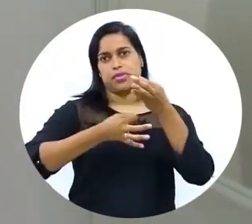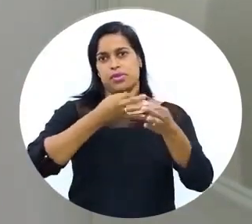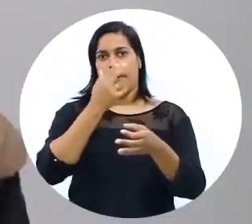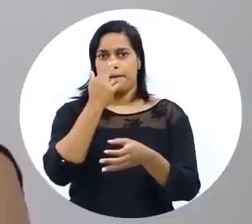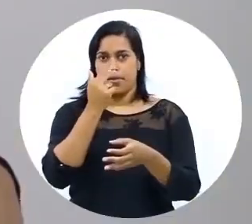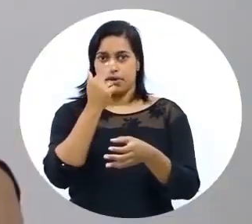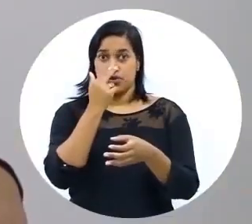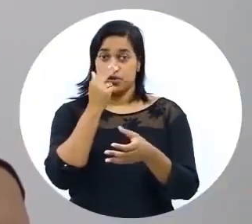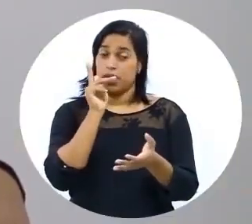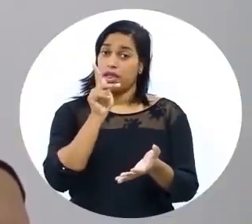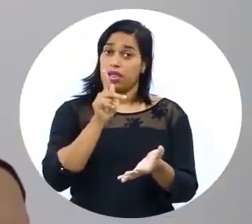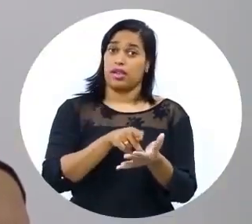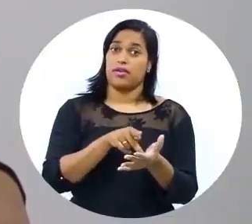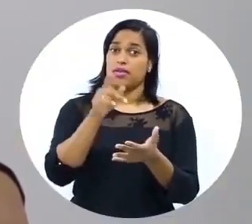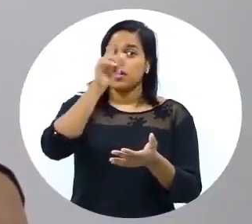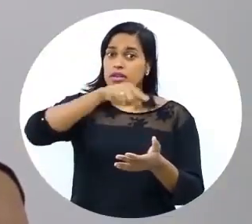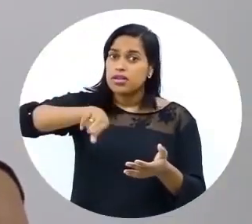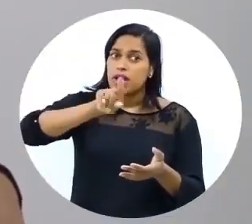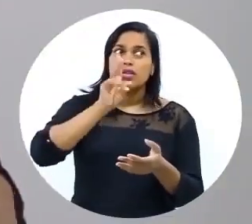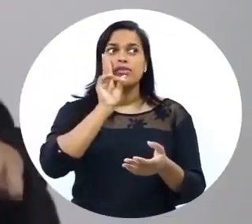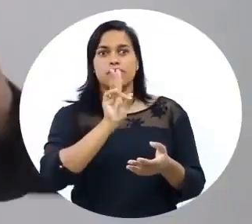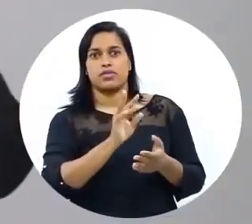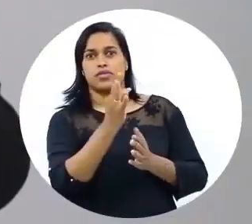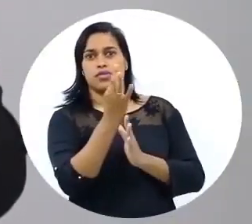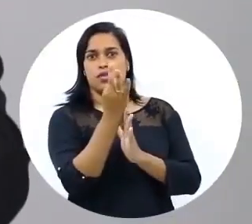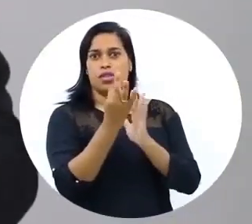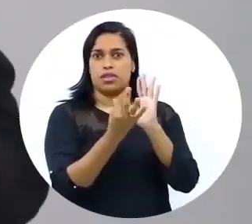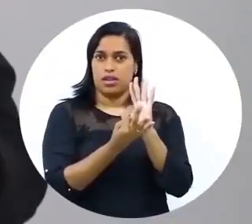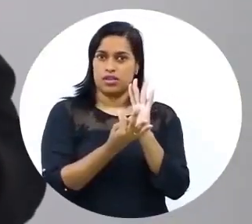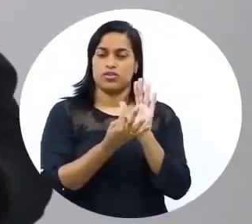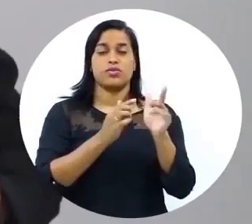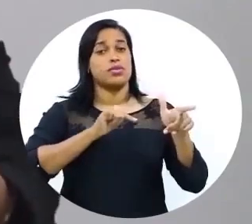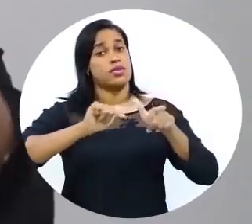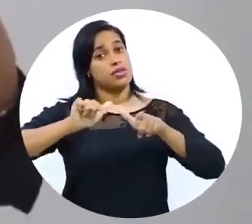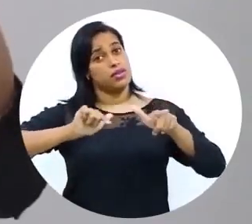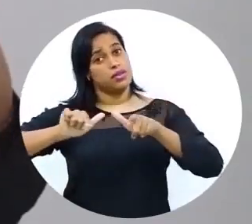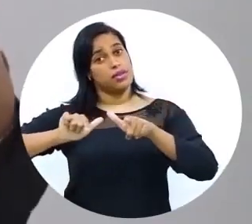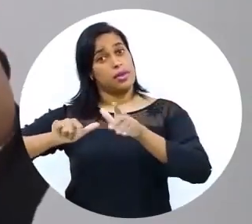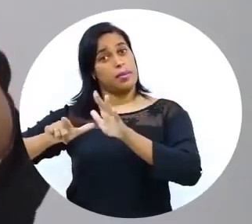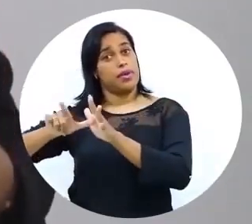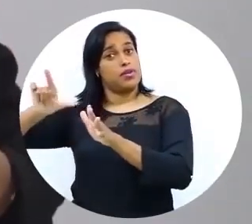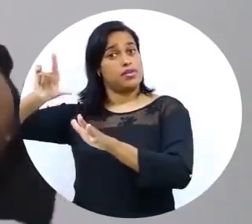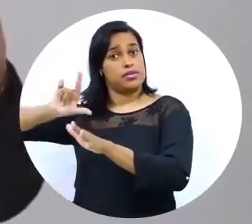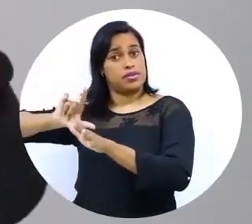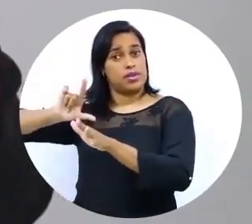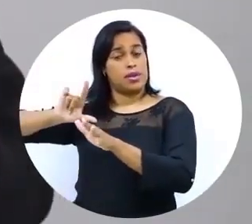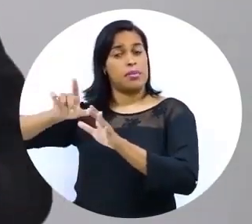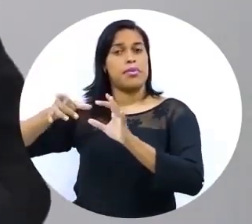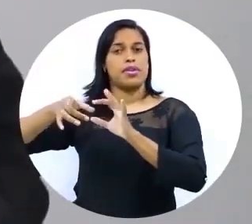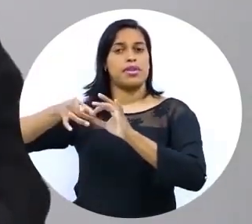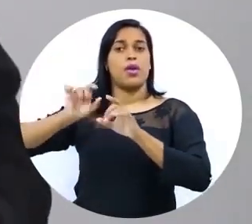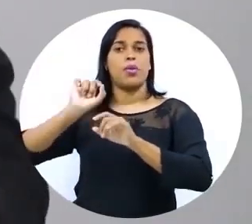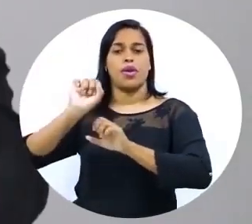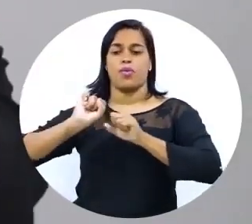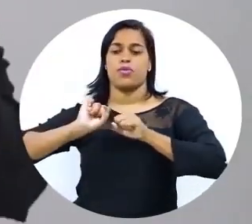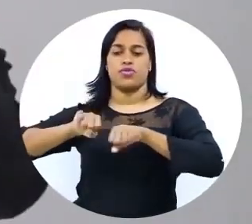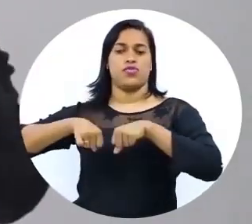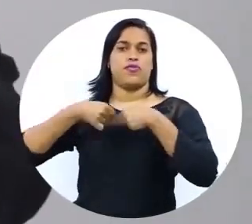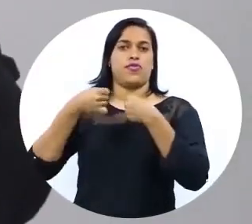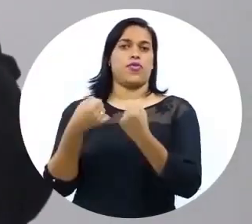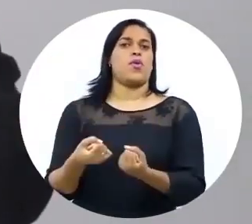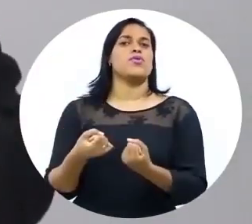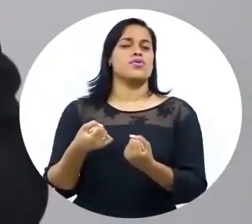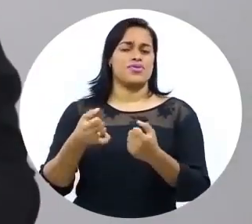Na verdade, vocês viram no texto que o trabalho antigamente estava ligado a um esforço, a uma